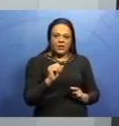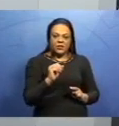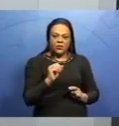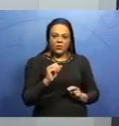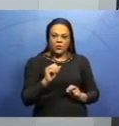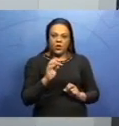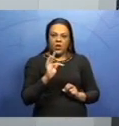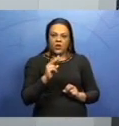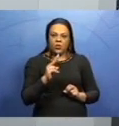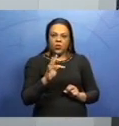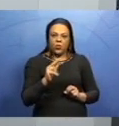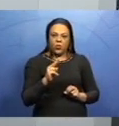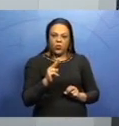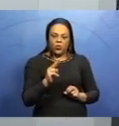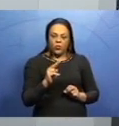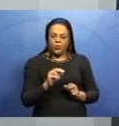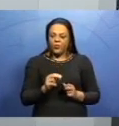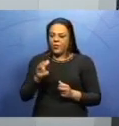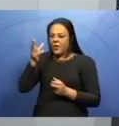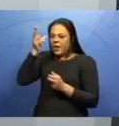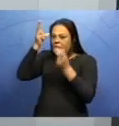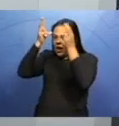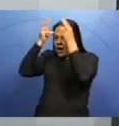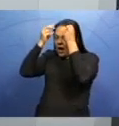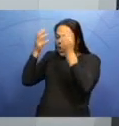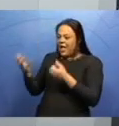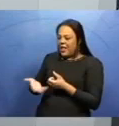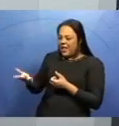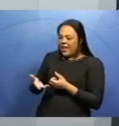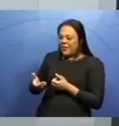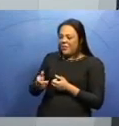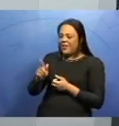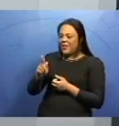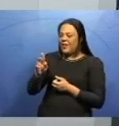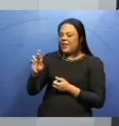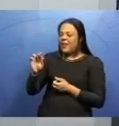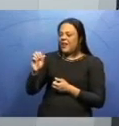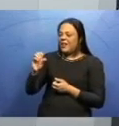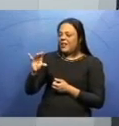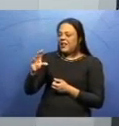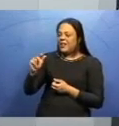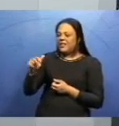A lebre, Gracinha, Quica.